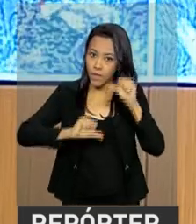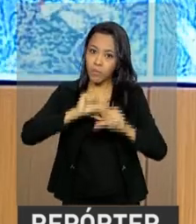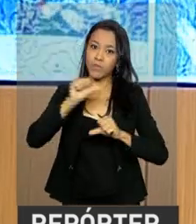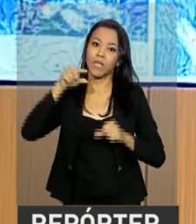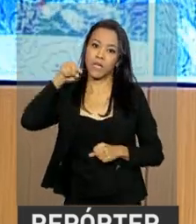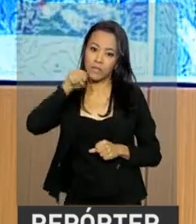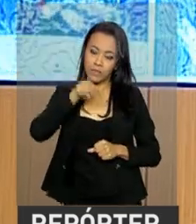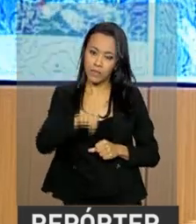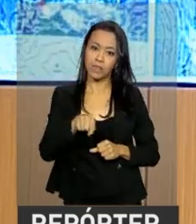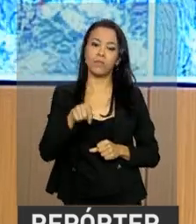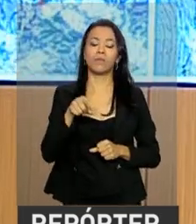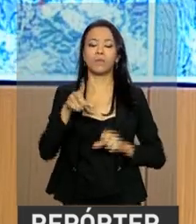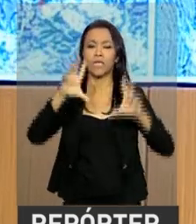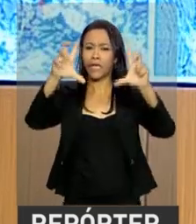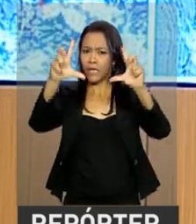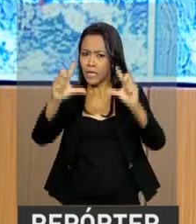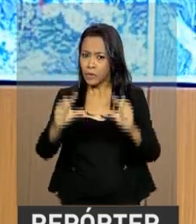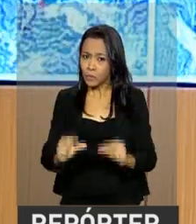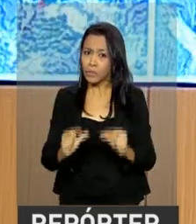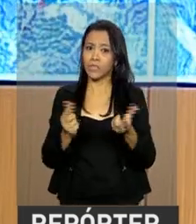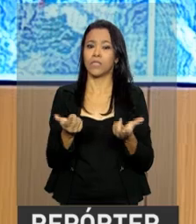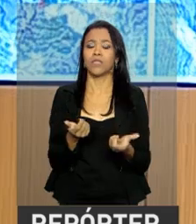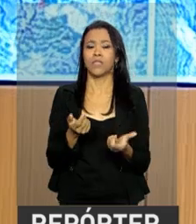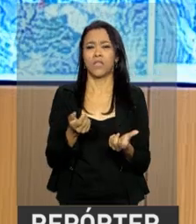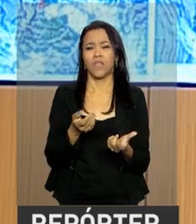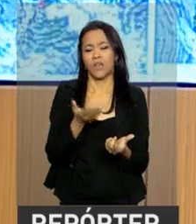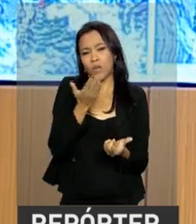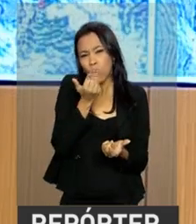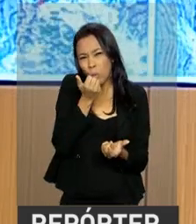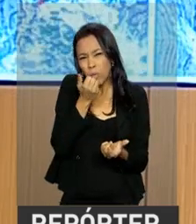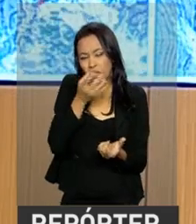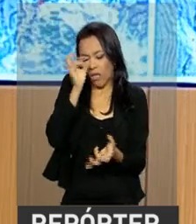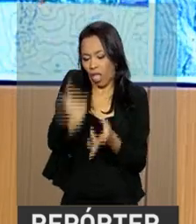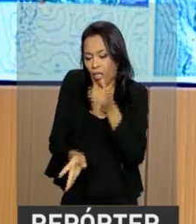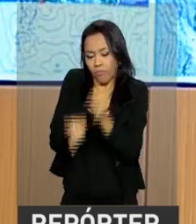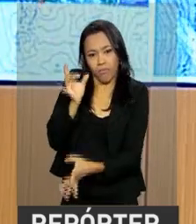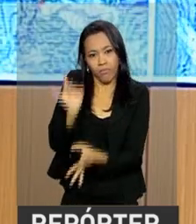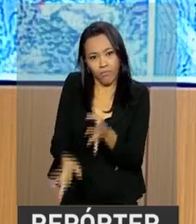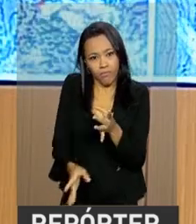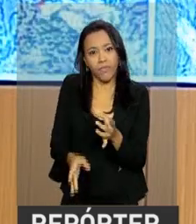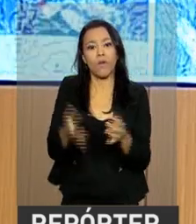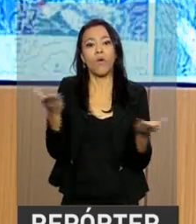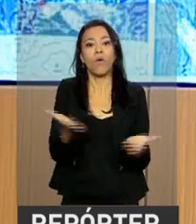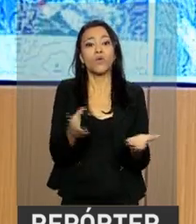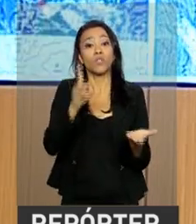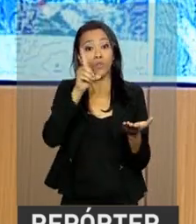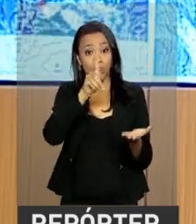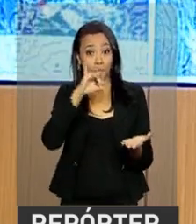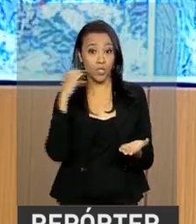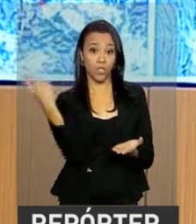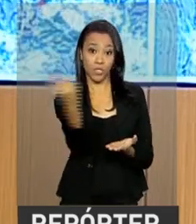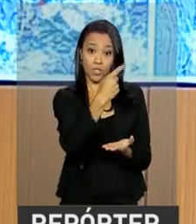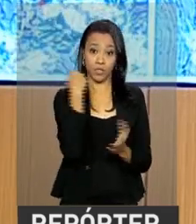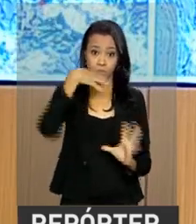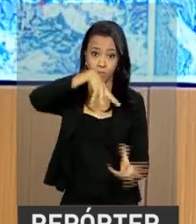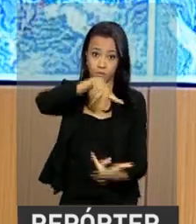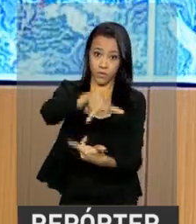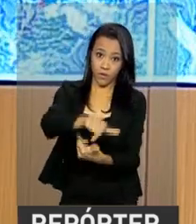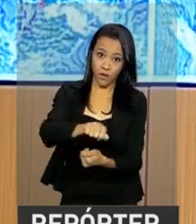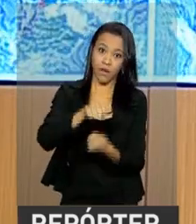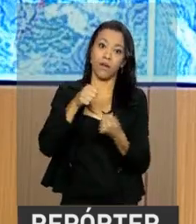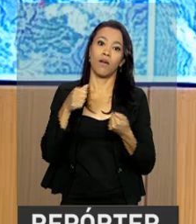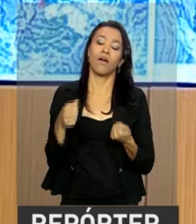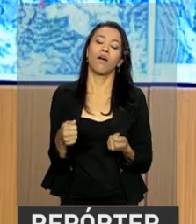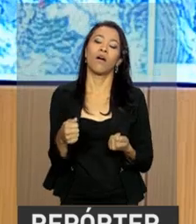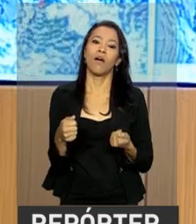esse quadro e reduzir o desperdício de alimentos hoje no dia que se comemora o dia mundial né